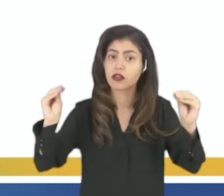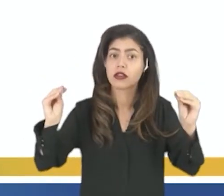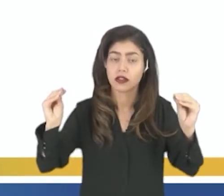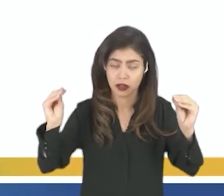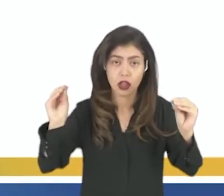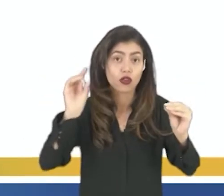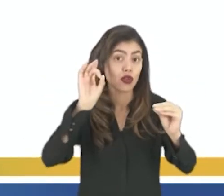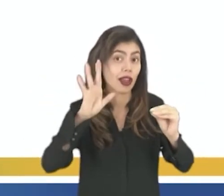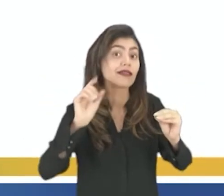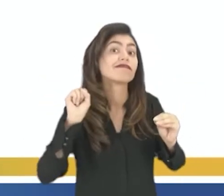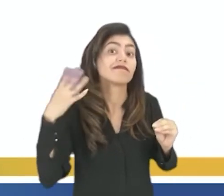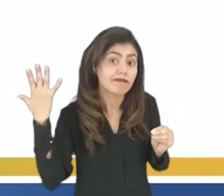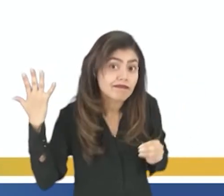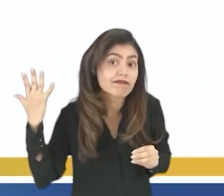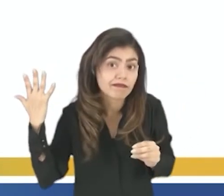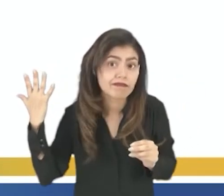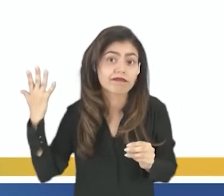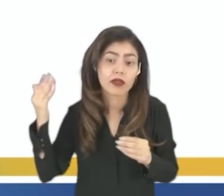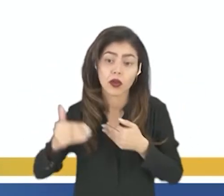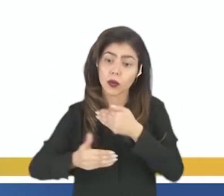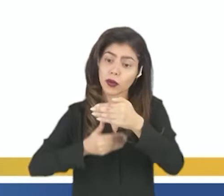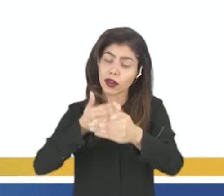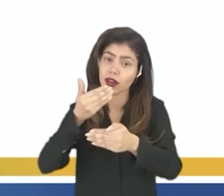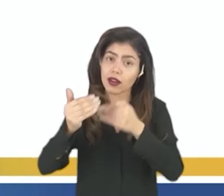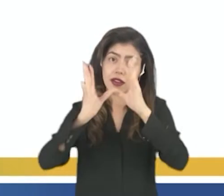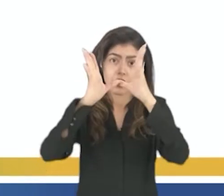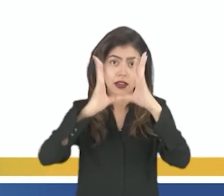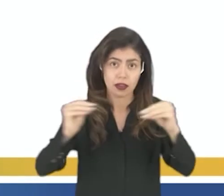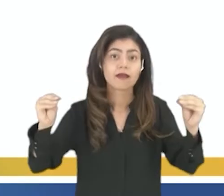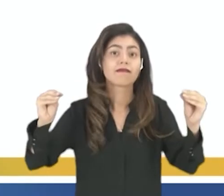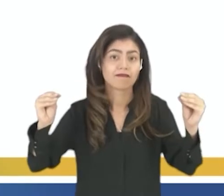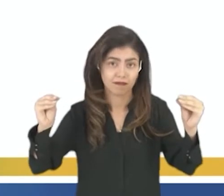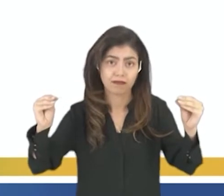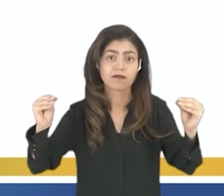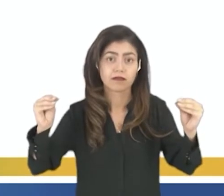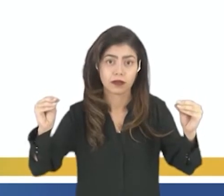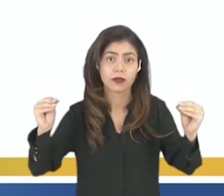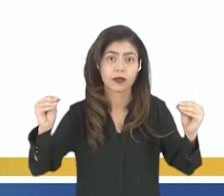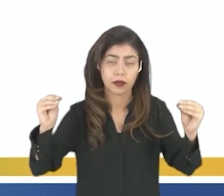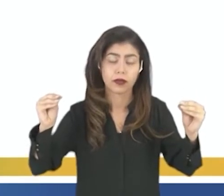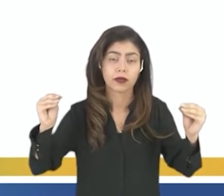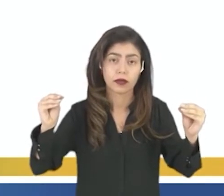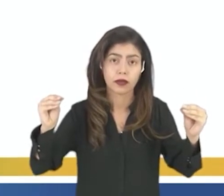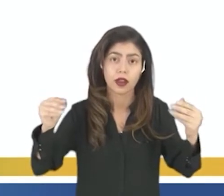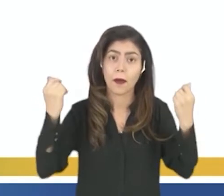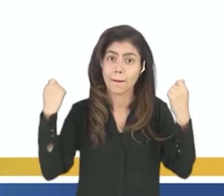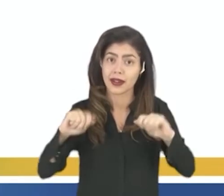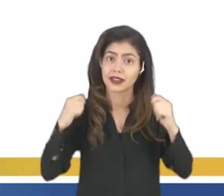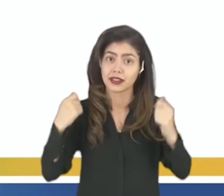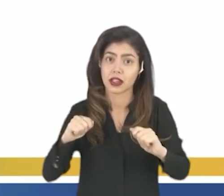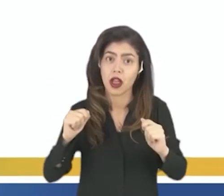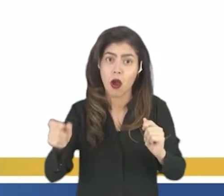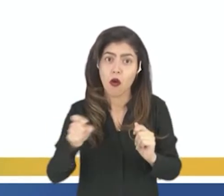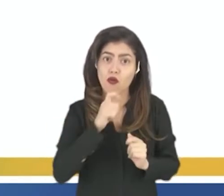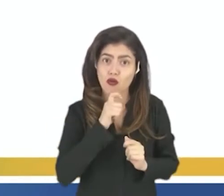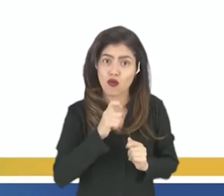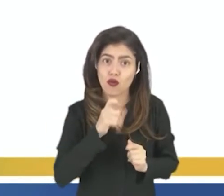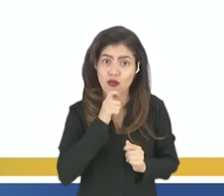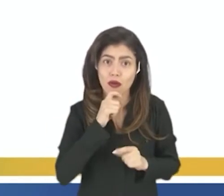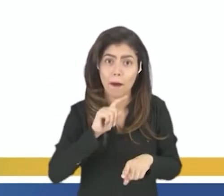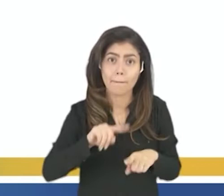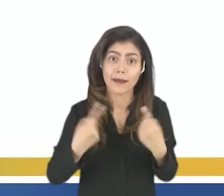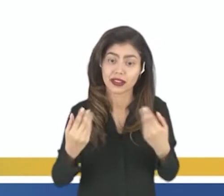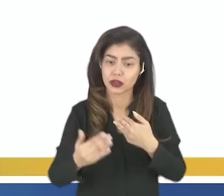motores só que que acontece o processo de desligar os motores e os reatores precisam ser resfriado